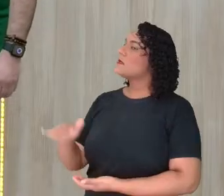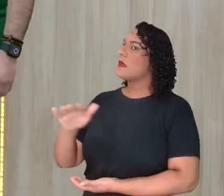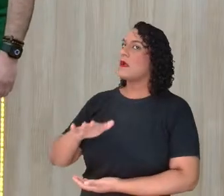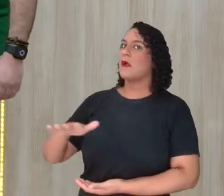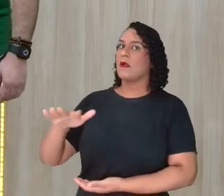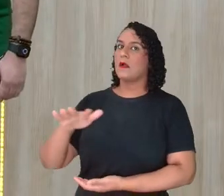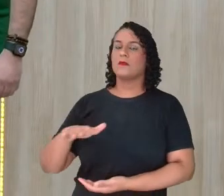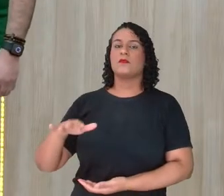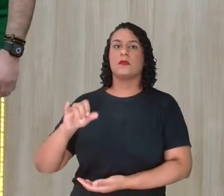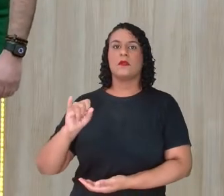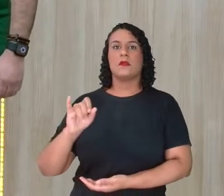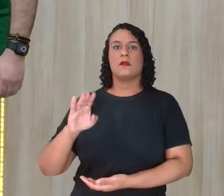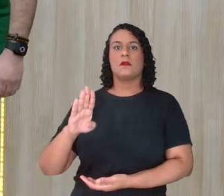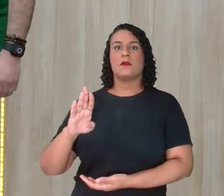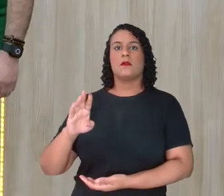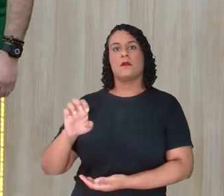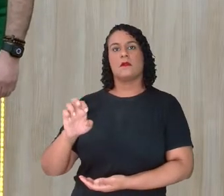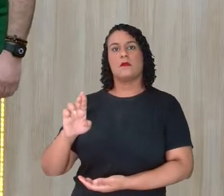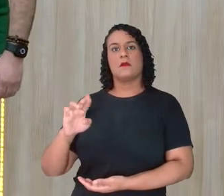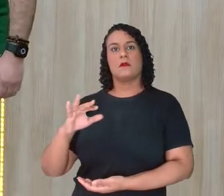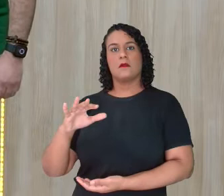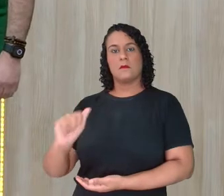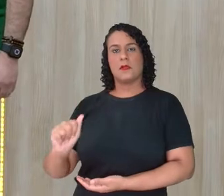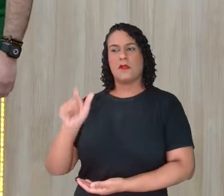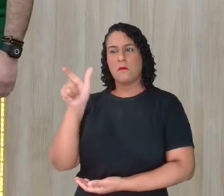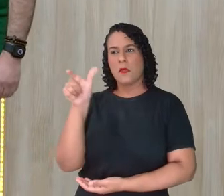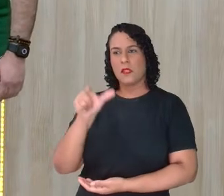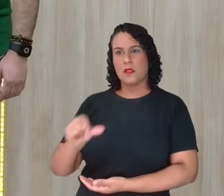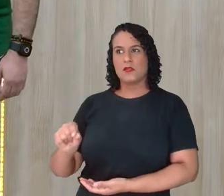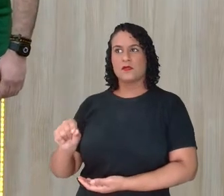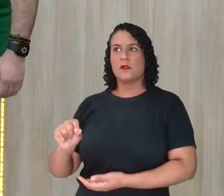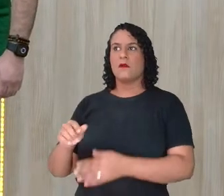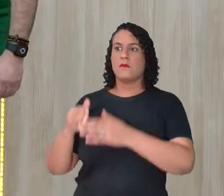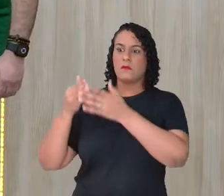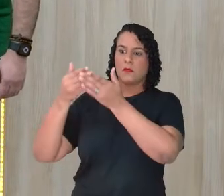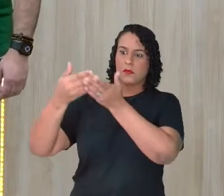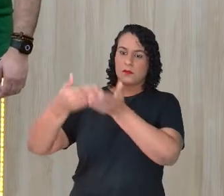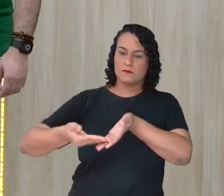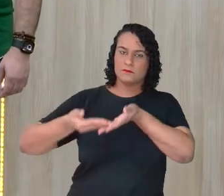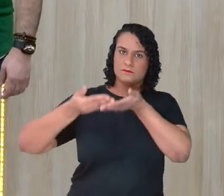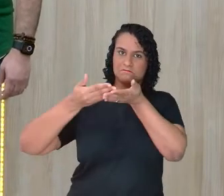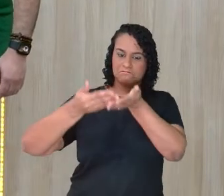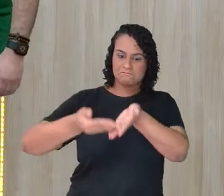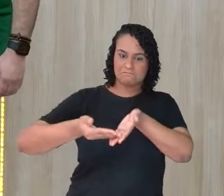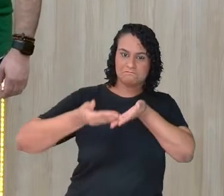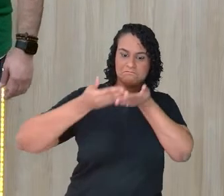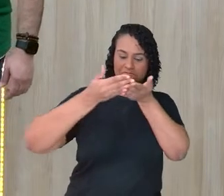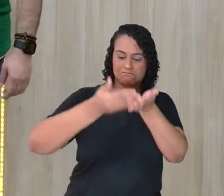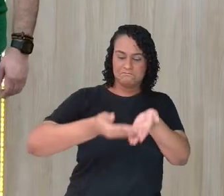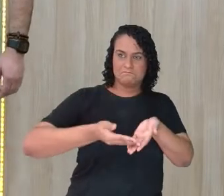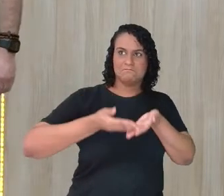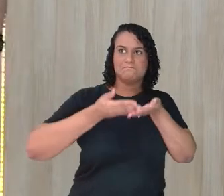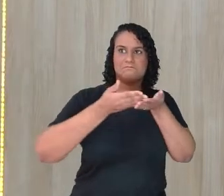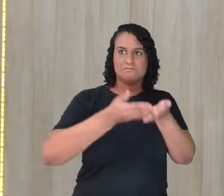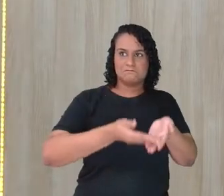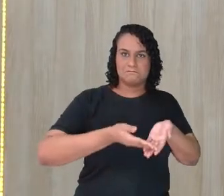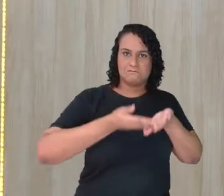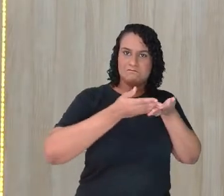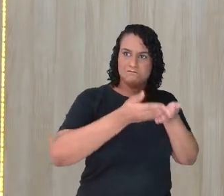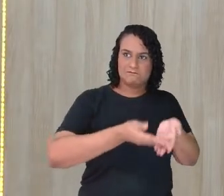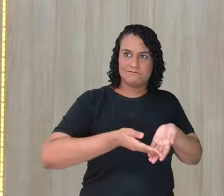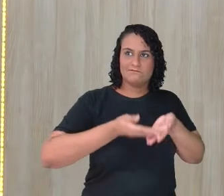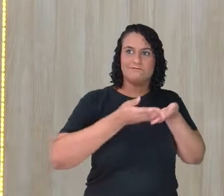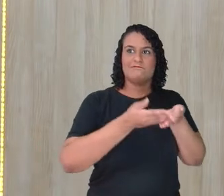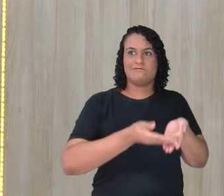da Península Ibérica, aí ele vem, ó, pelas Ilhas Madeiras, né, as Ilhas Canárias, aí